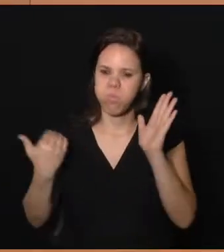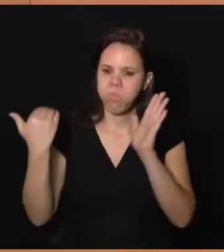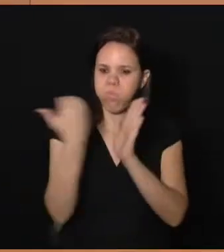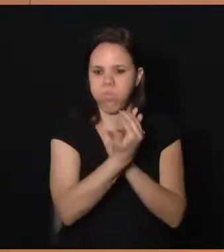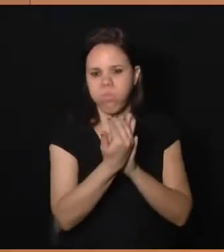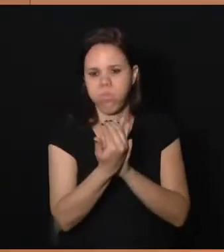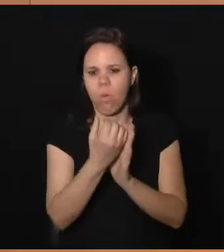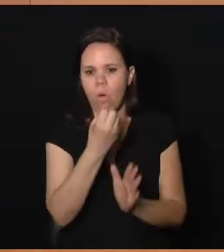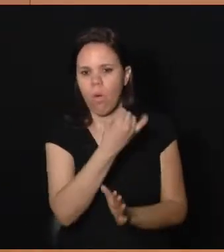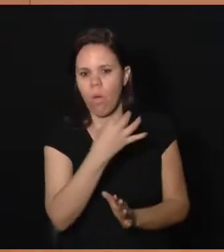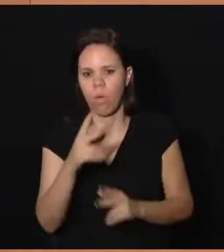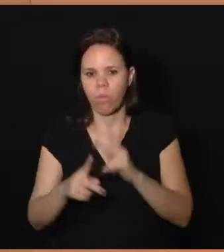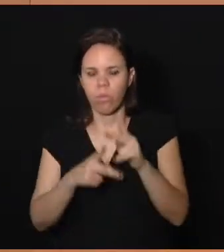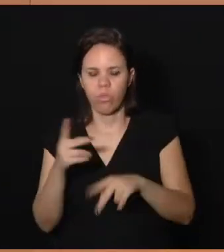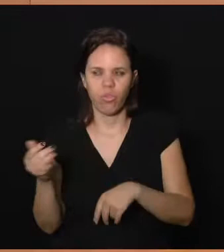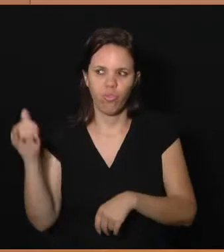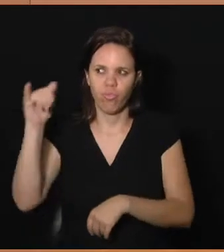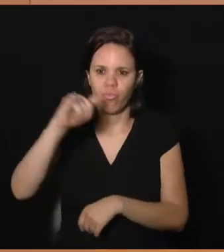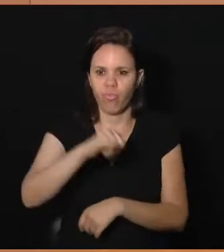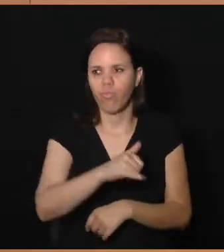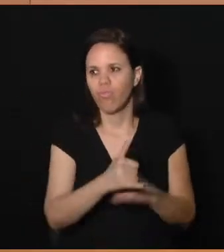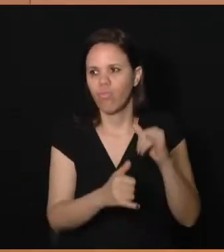de passageiros.